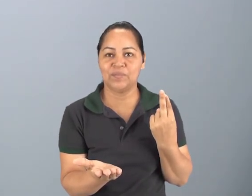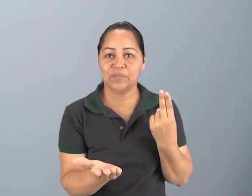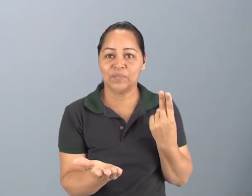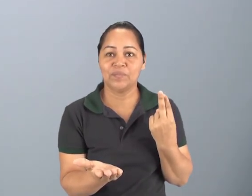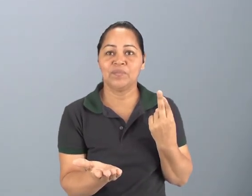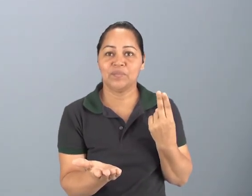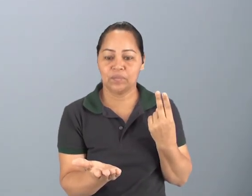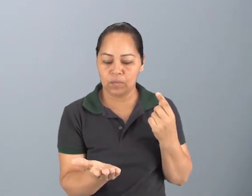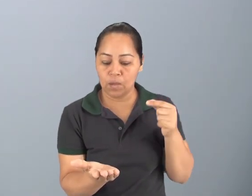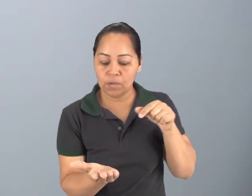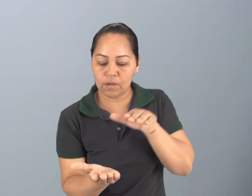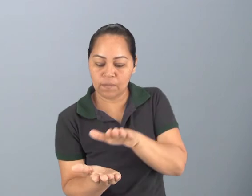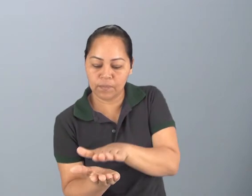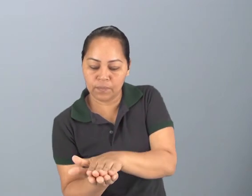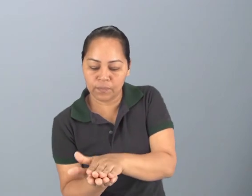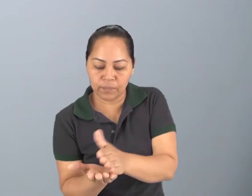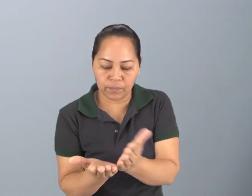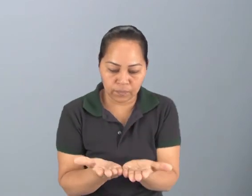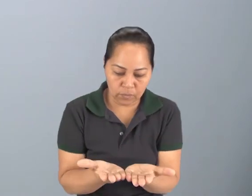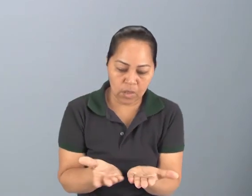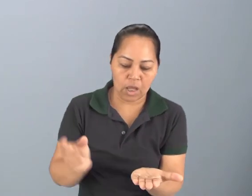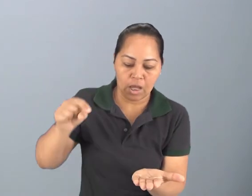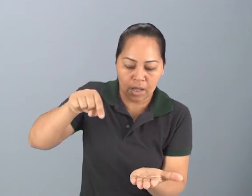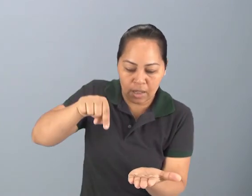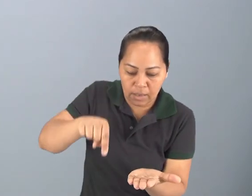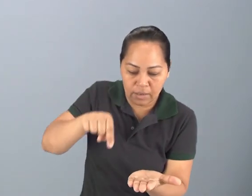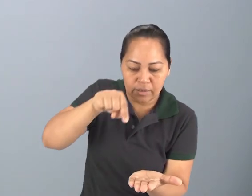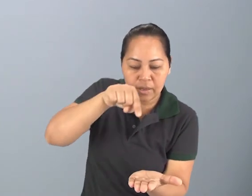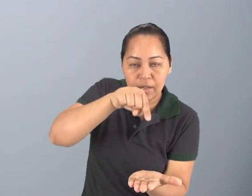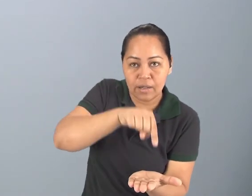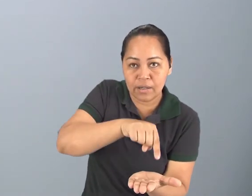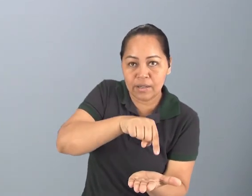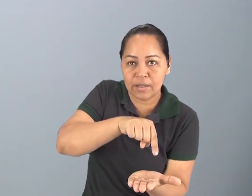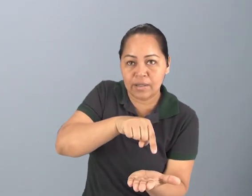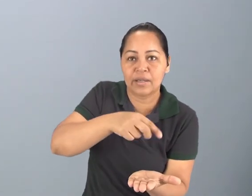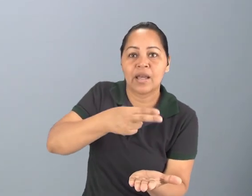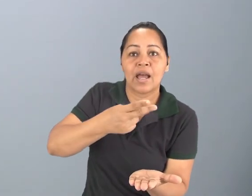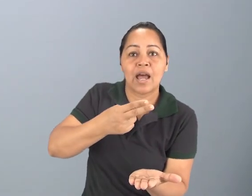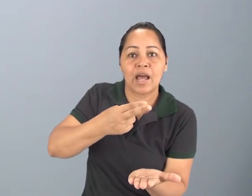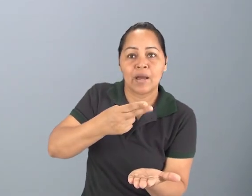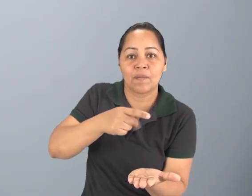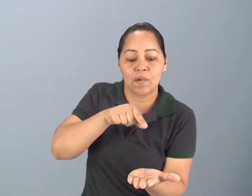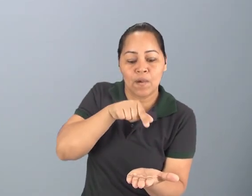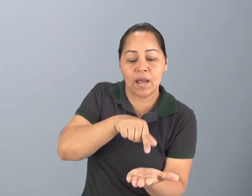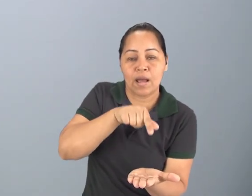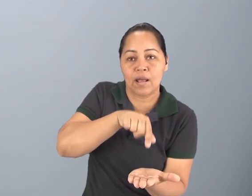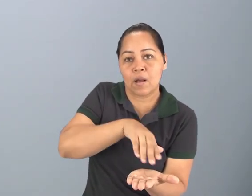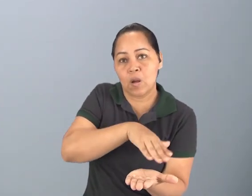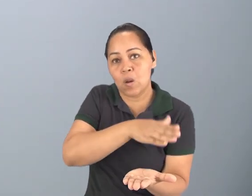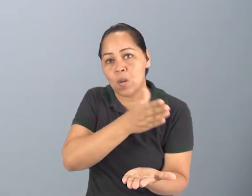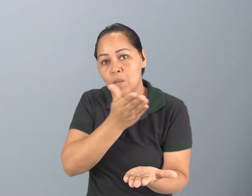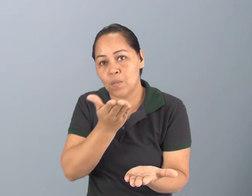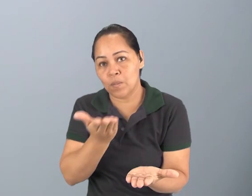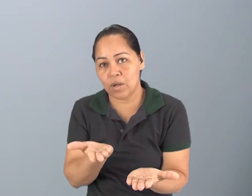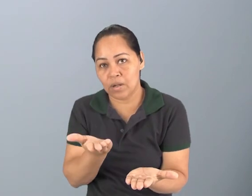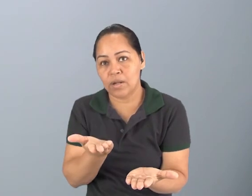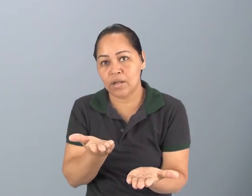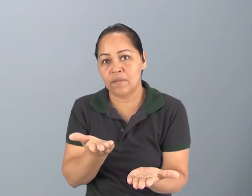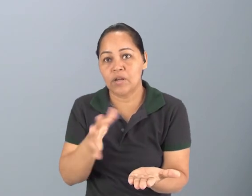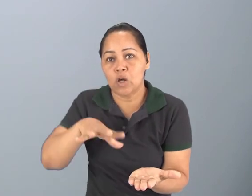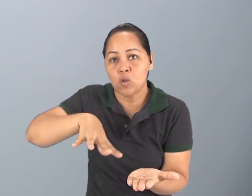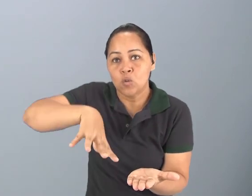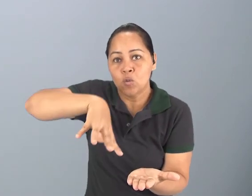figura refletida, ou seja, a imagem que você desenhou com a tinta vai aparecer